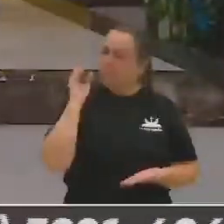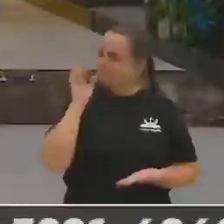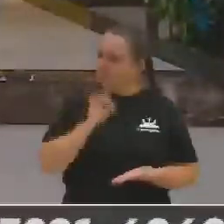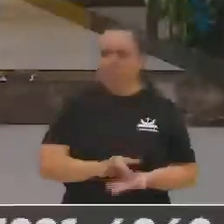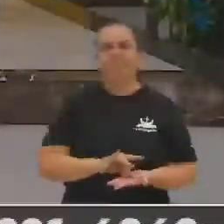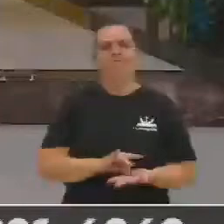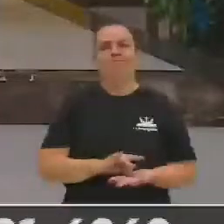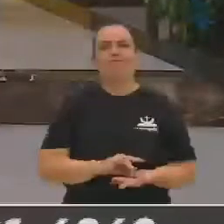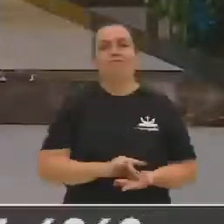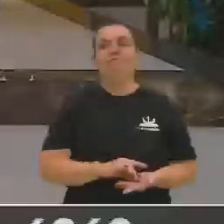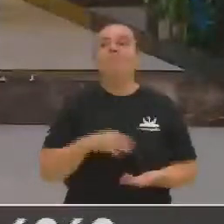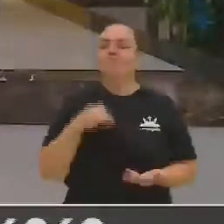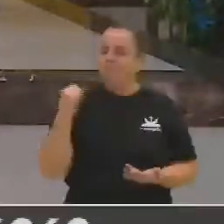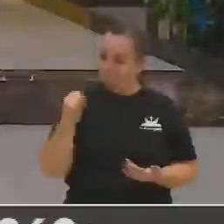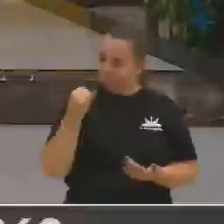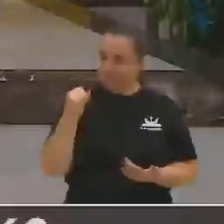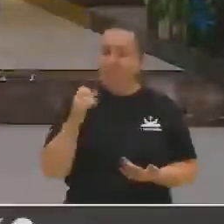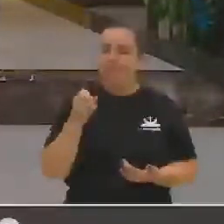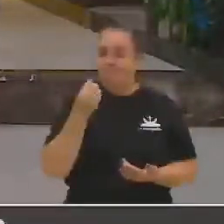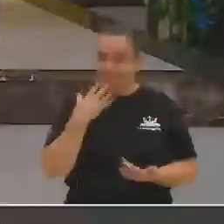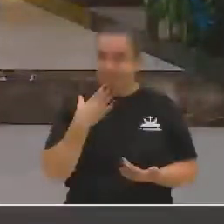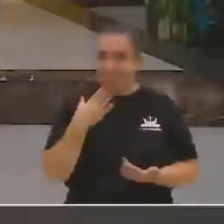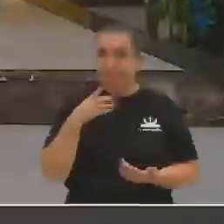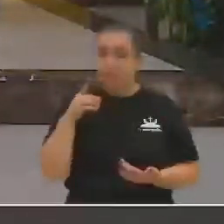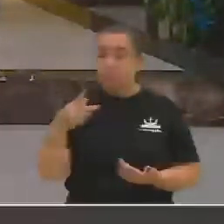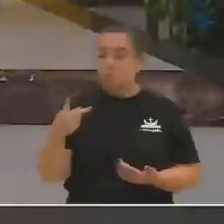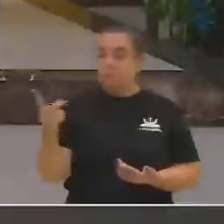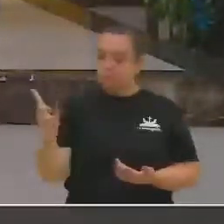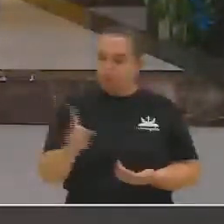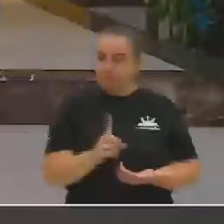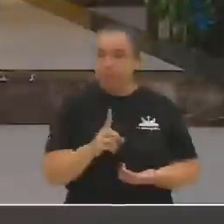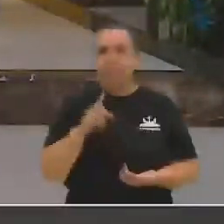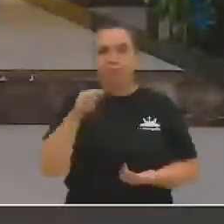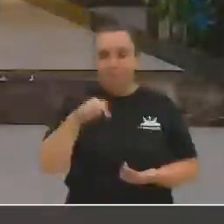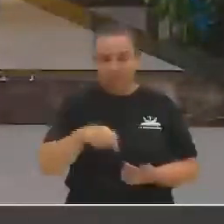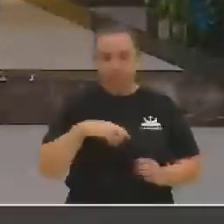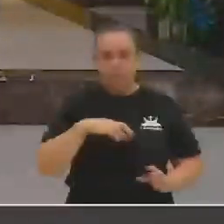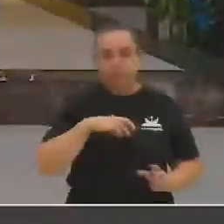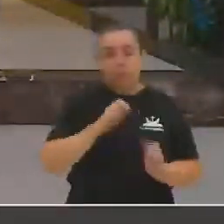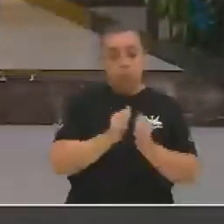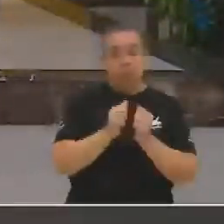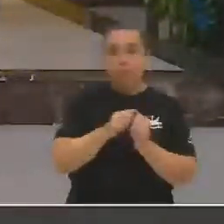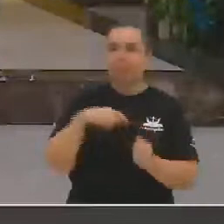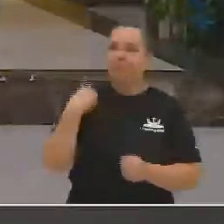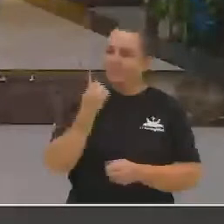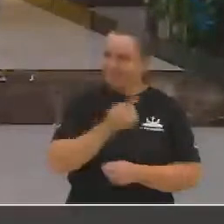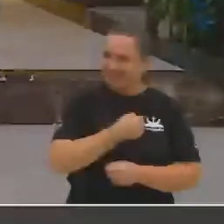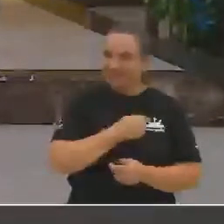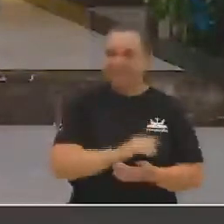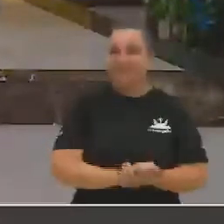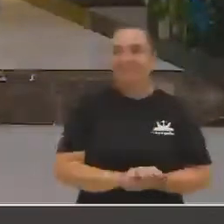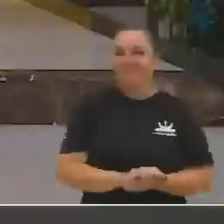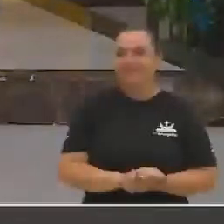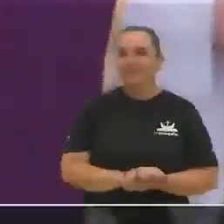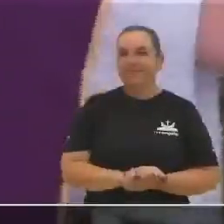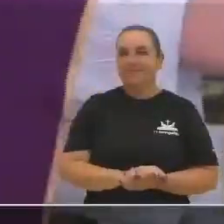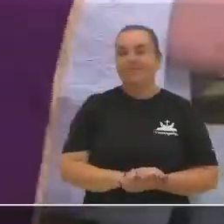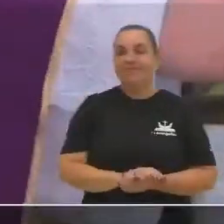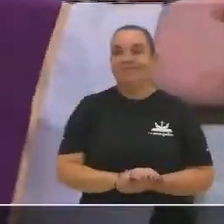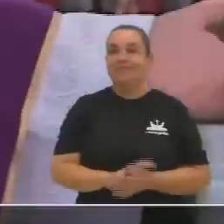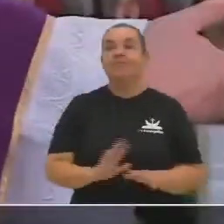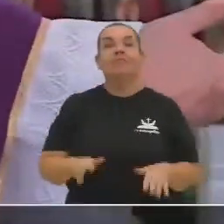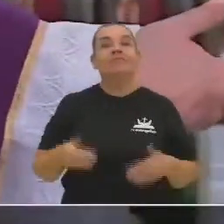que valeu a pena a sua vinda no meio de nós. Então vamos lá,